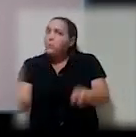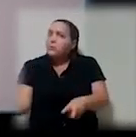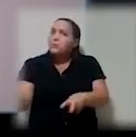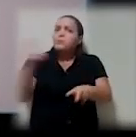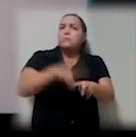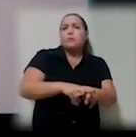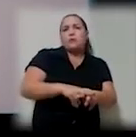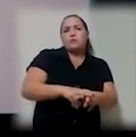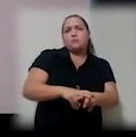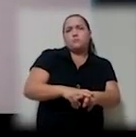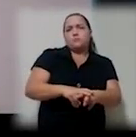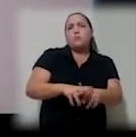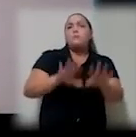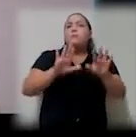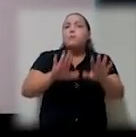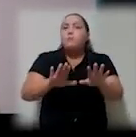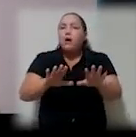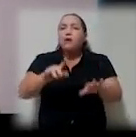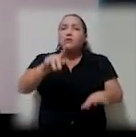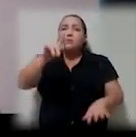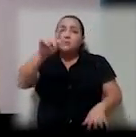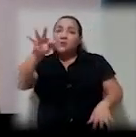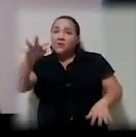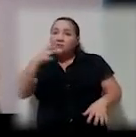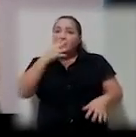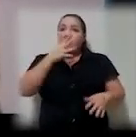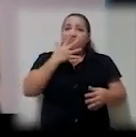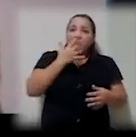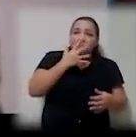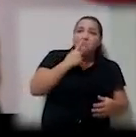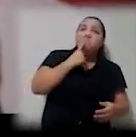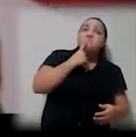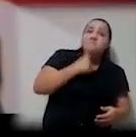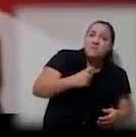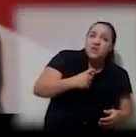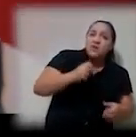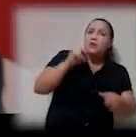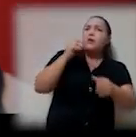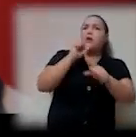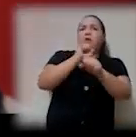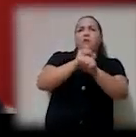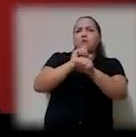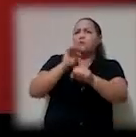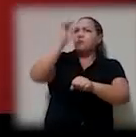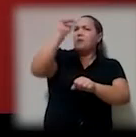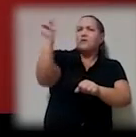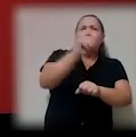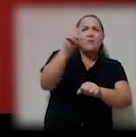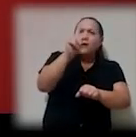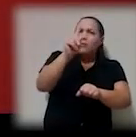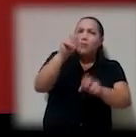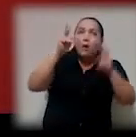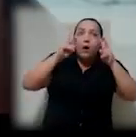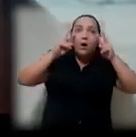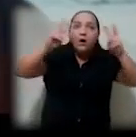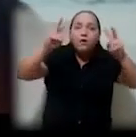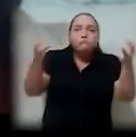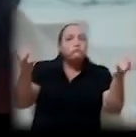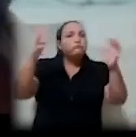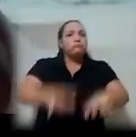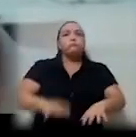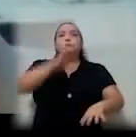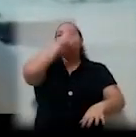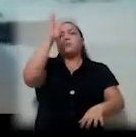vermelho jamais foi a cor da esperança. O vermelho é um sinal de alerta para o que não queremos para este país. Eu acho